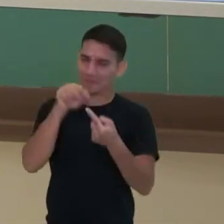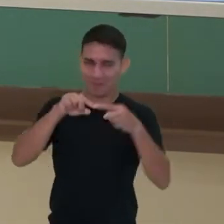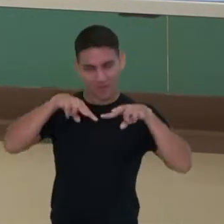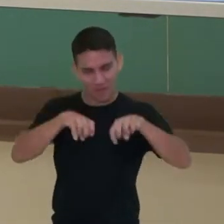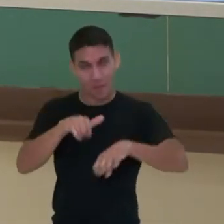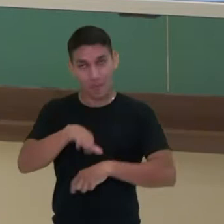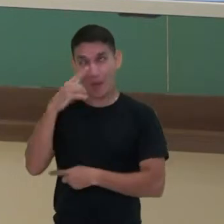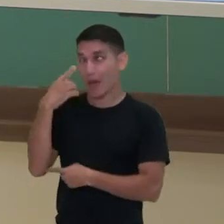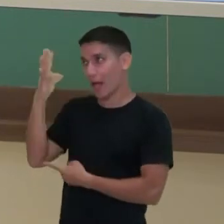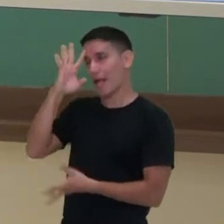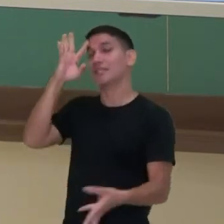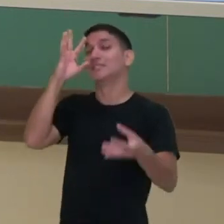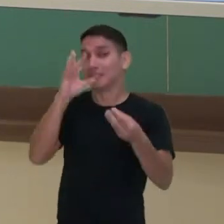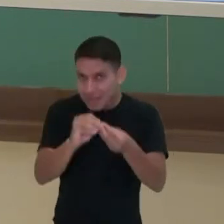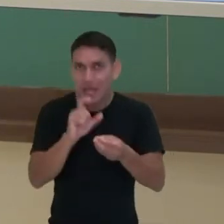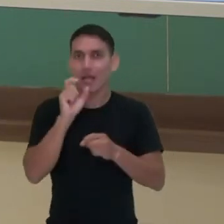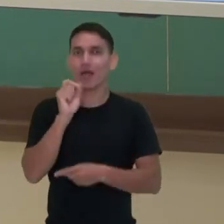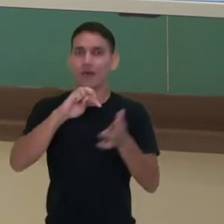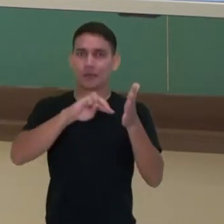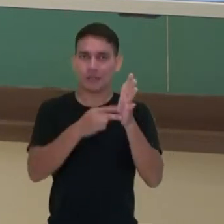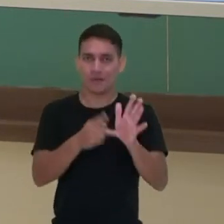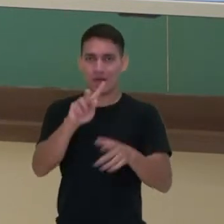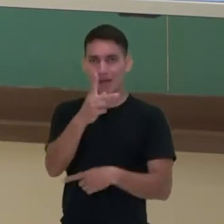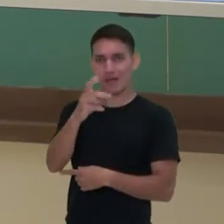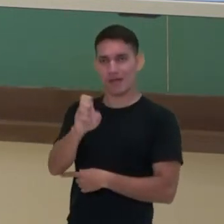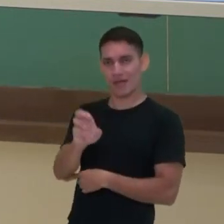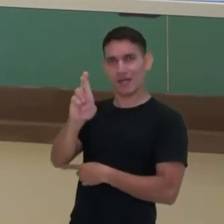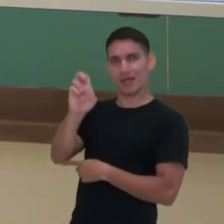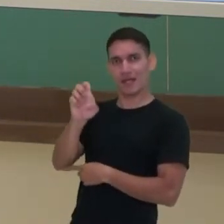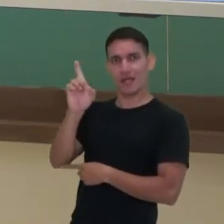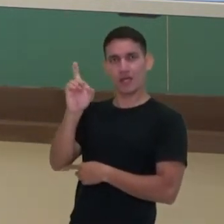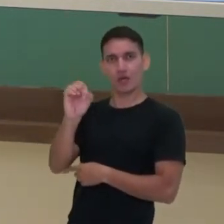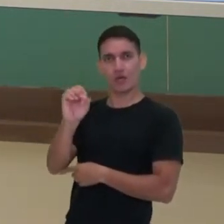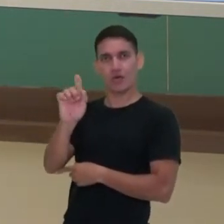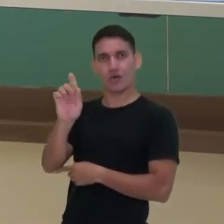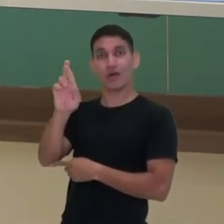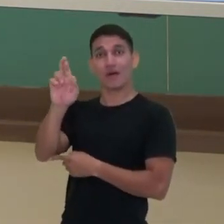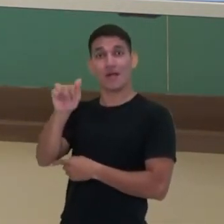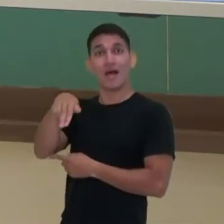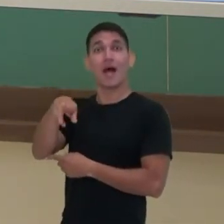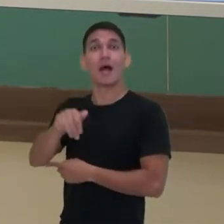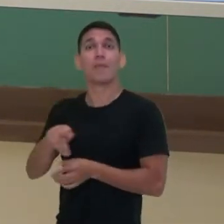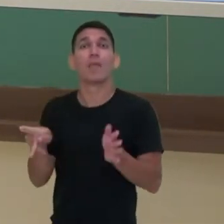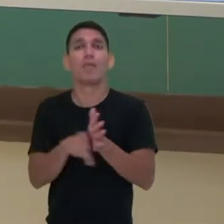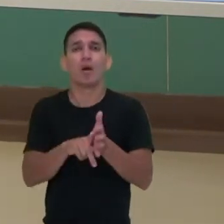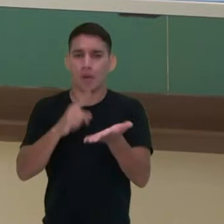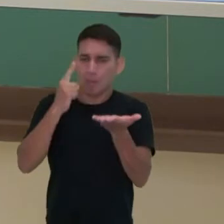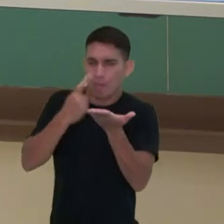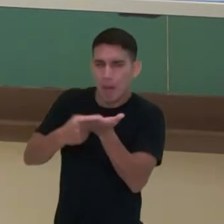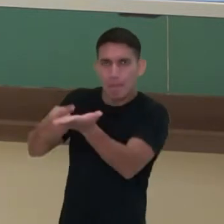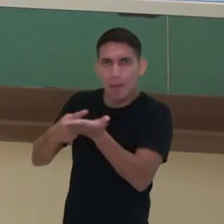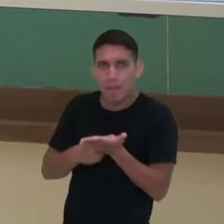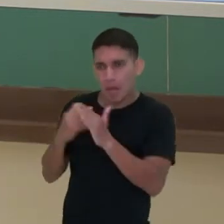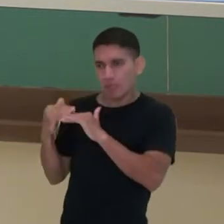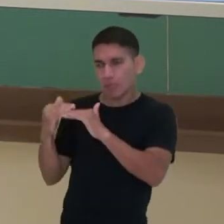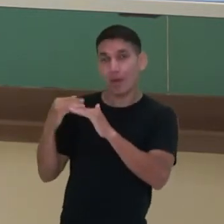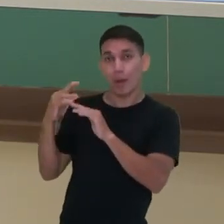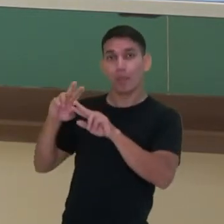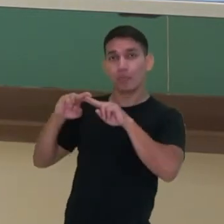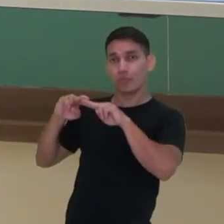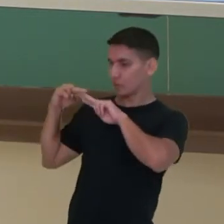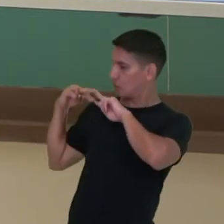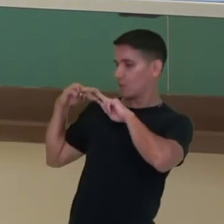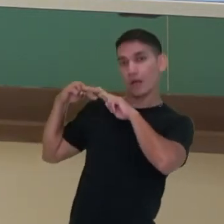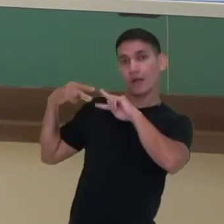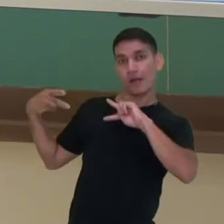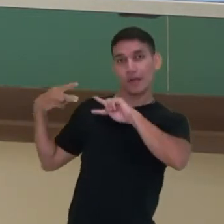então, é interpretar heredogramas a partir da análise do padrão de uma determinada herança genética. Então, vai ter uma herança genética na jogada